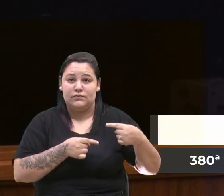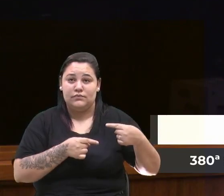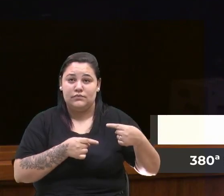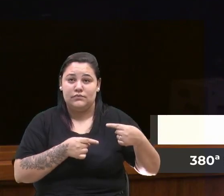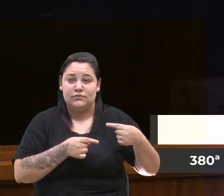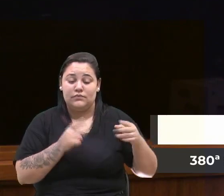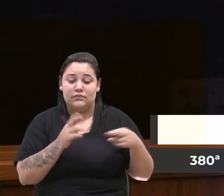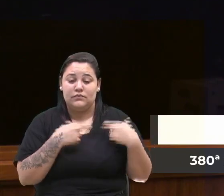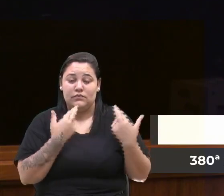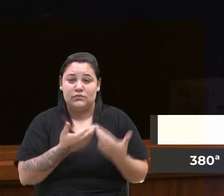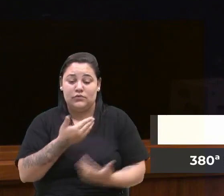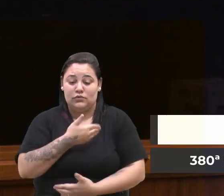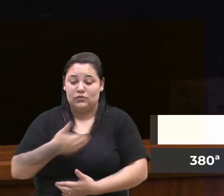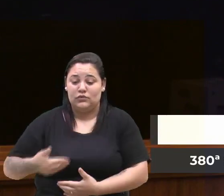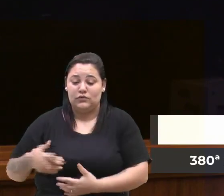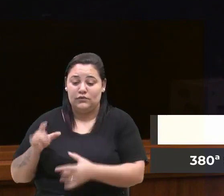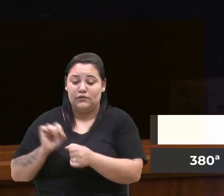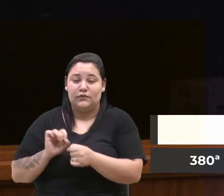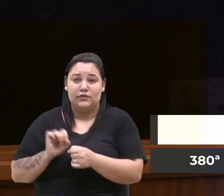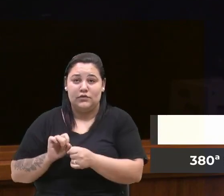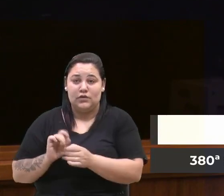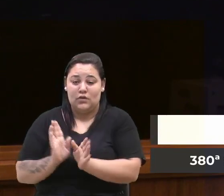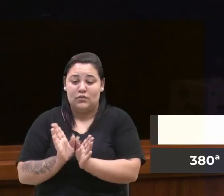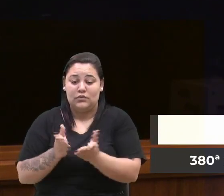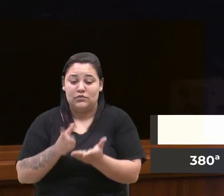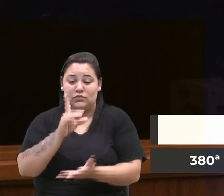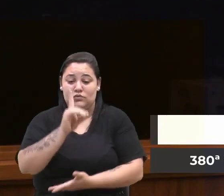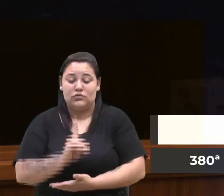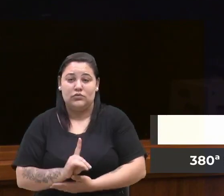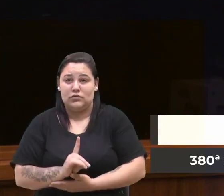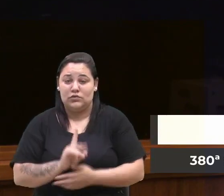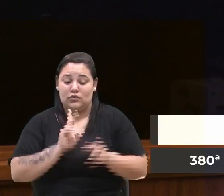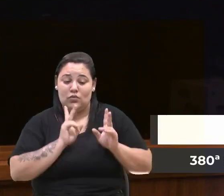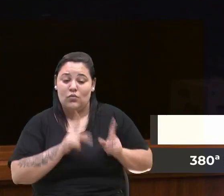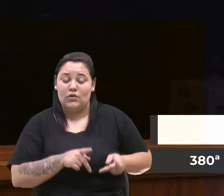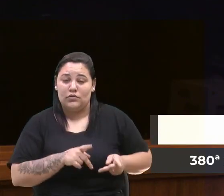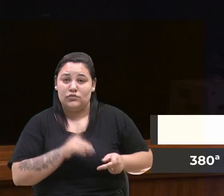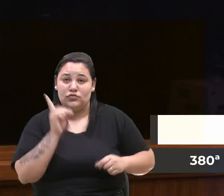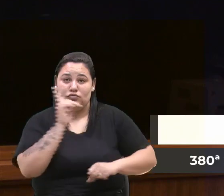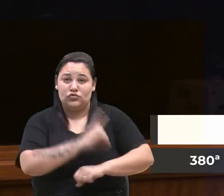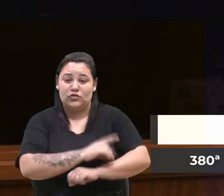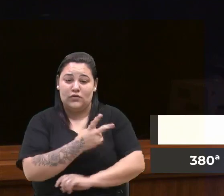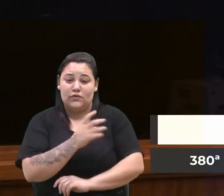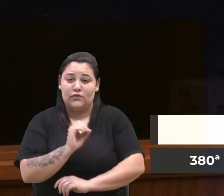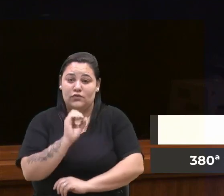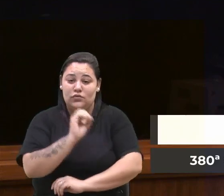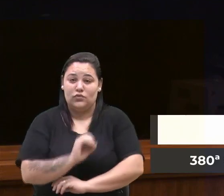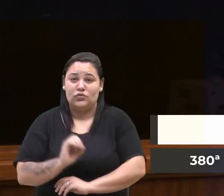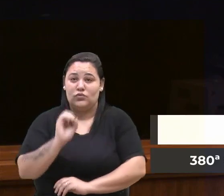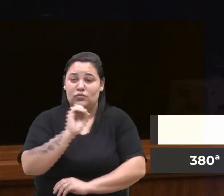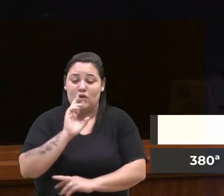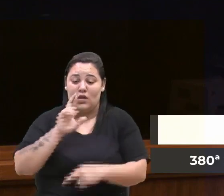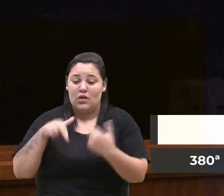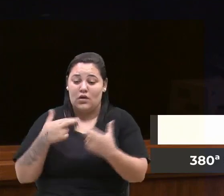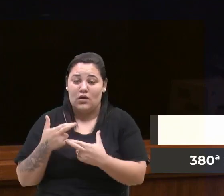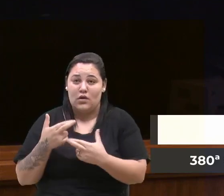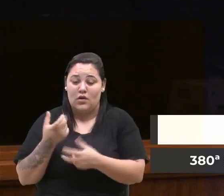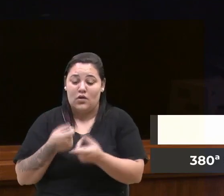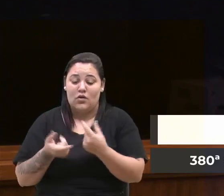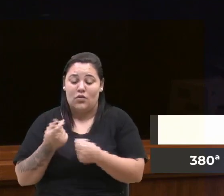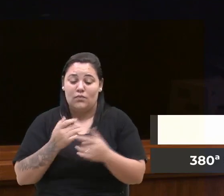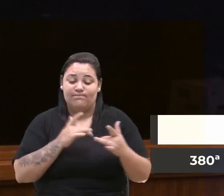pública feita pela Comissão de Direitos Humanos no dia 20 de outubro, em relação à economia